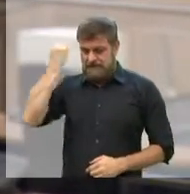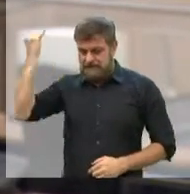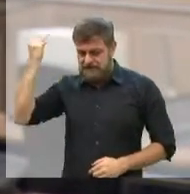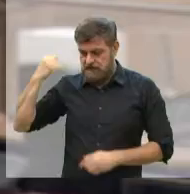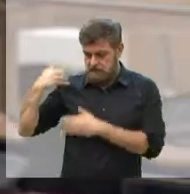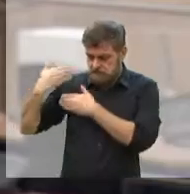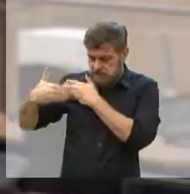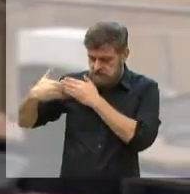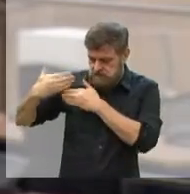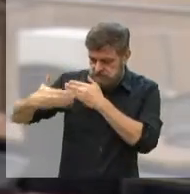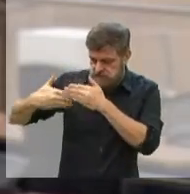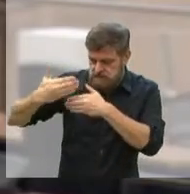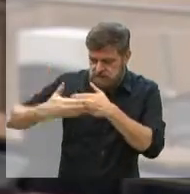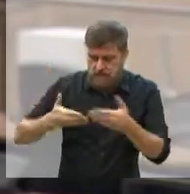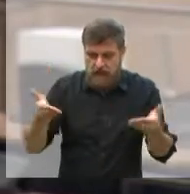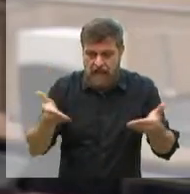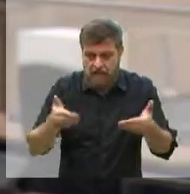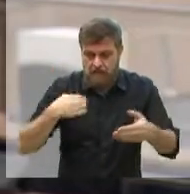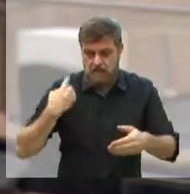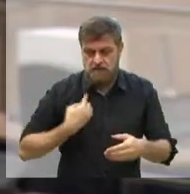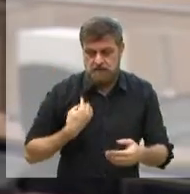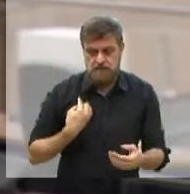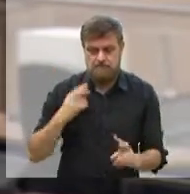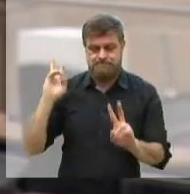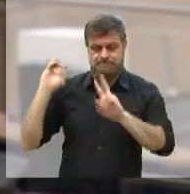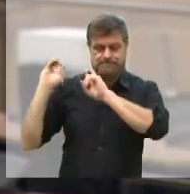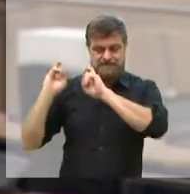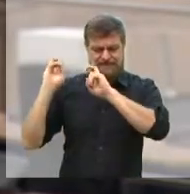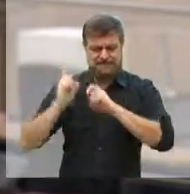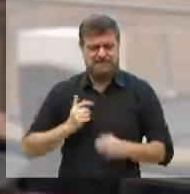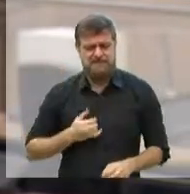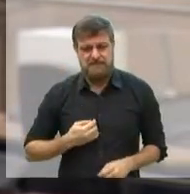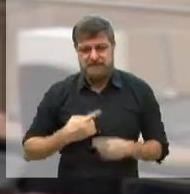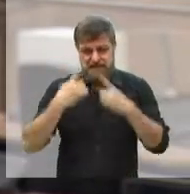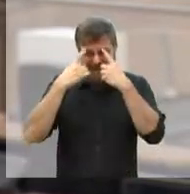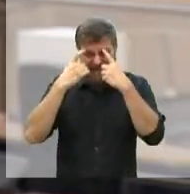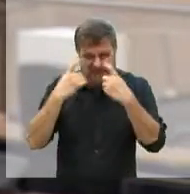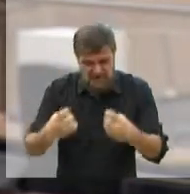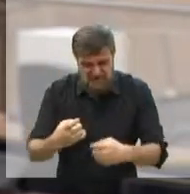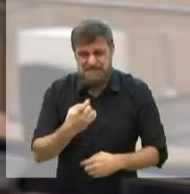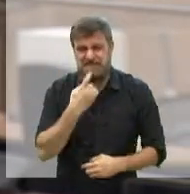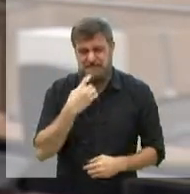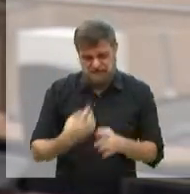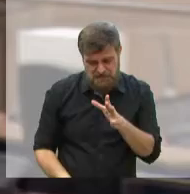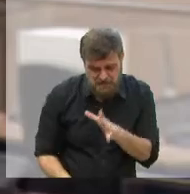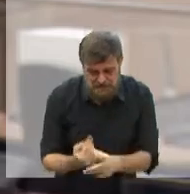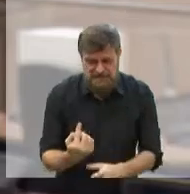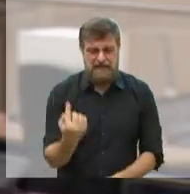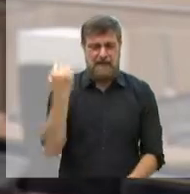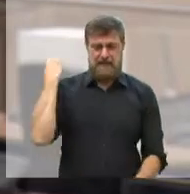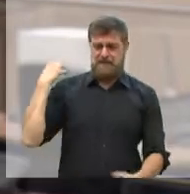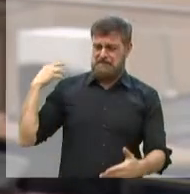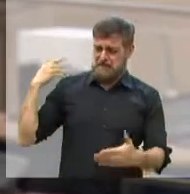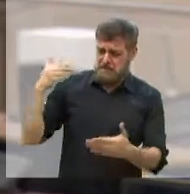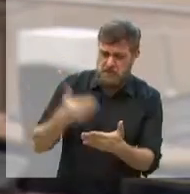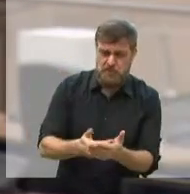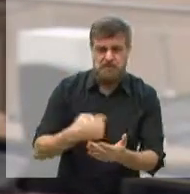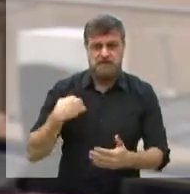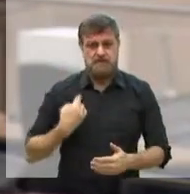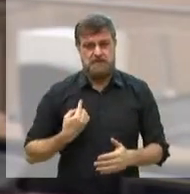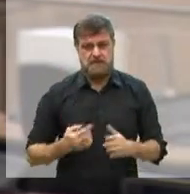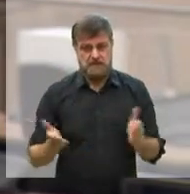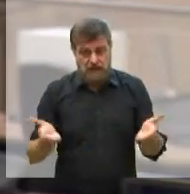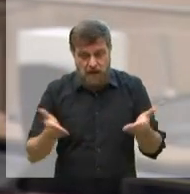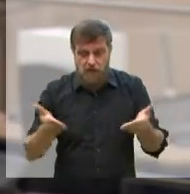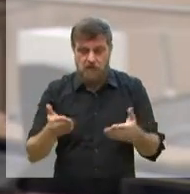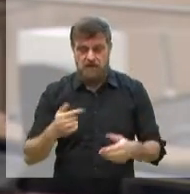nós estamos colhendo, às vezes frutos amargos, doloridos, que foi a violência na nossa cidade, tudo que já aconteceu. Se nós queremos